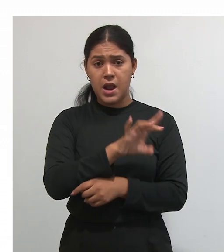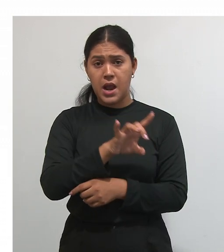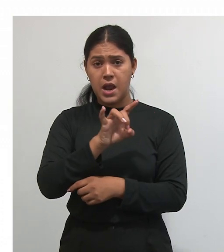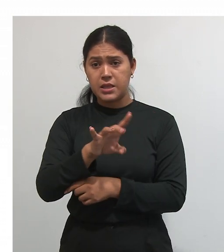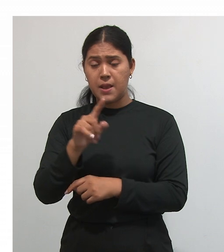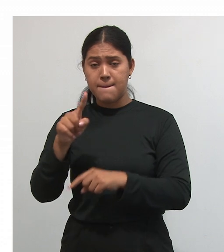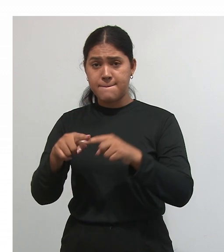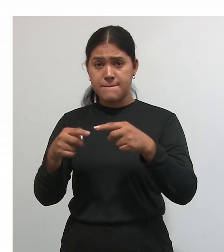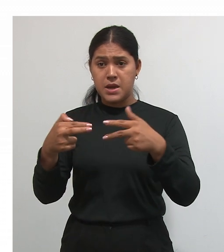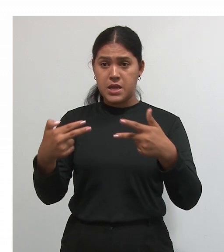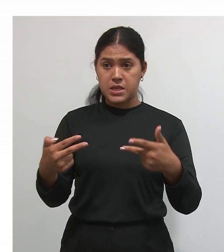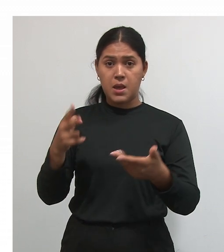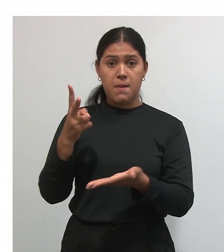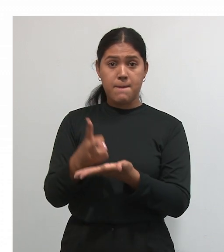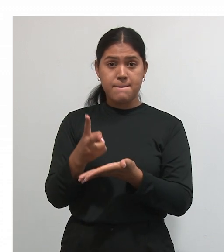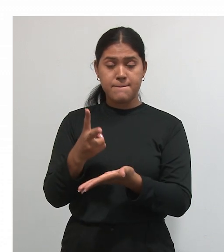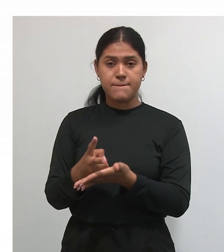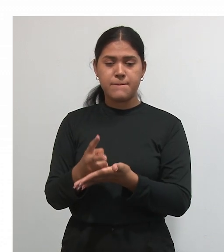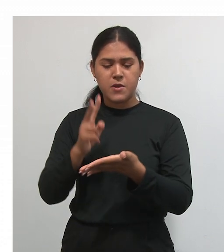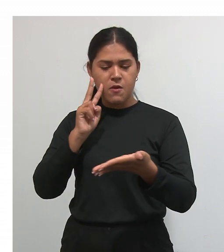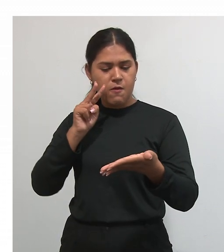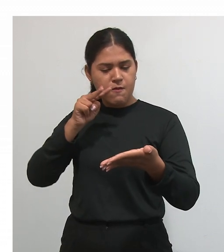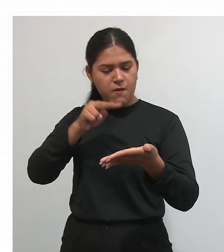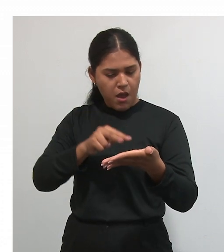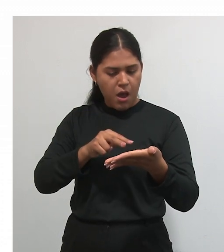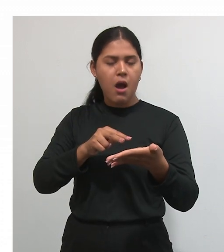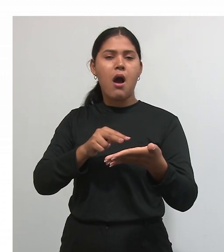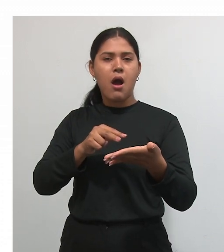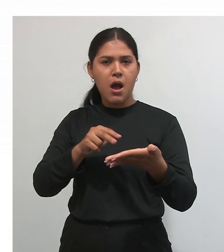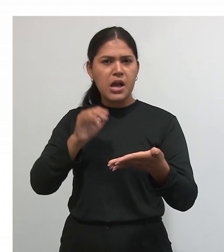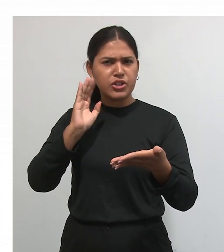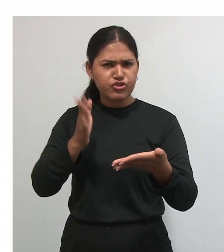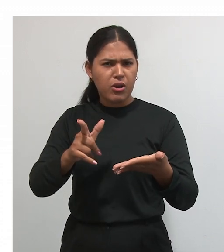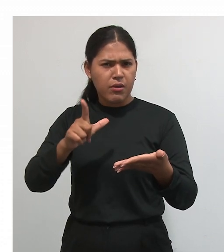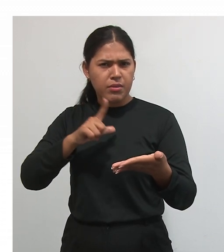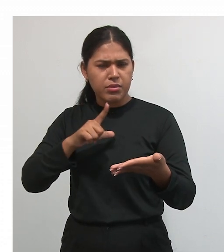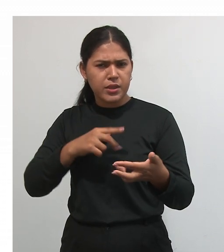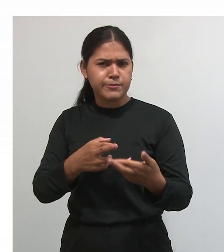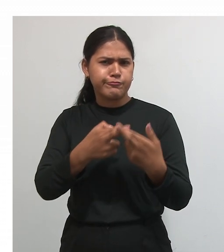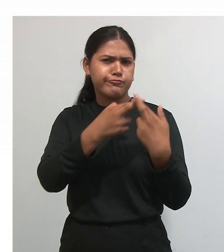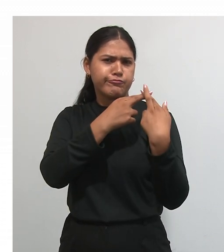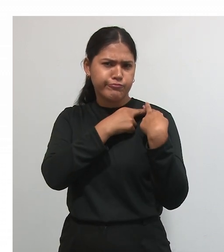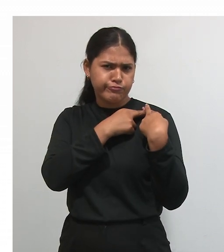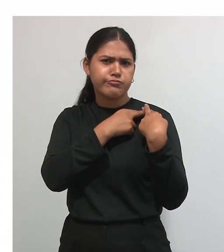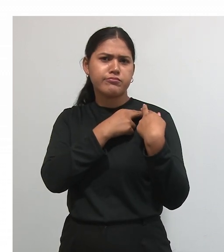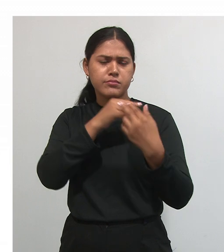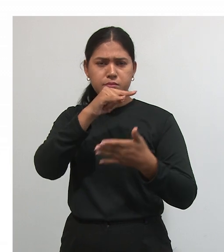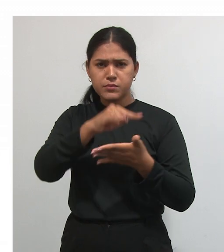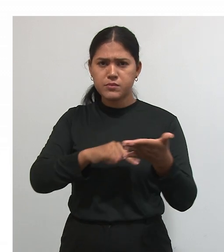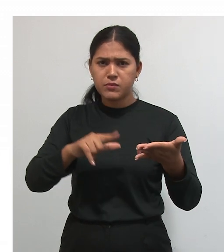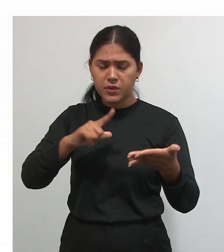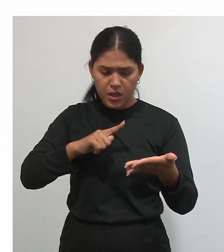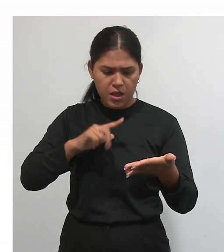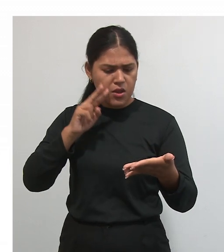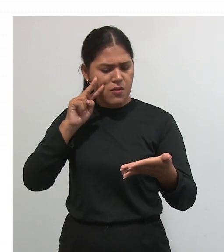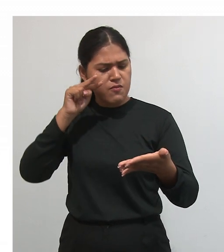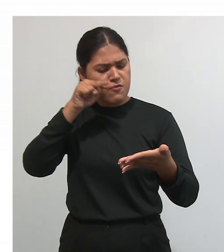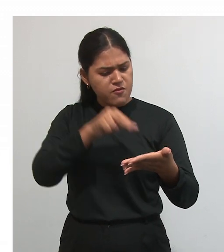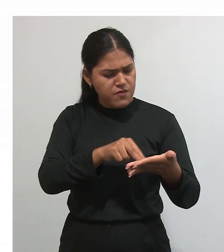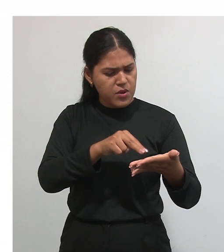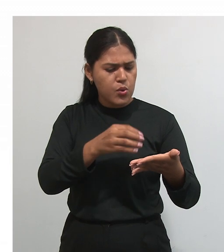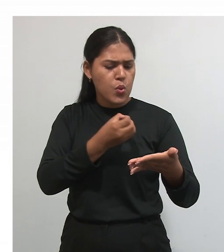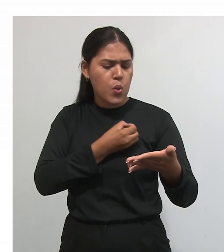materiais, por exemplo, materiais permanentes, vai verificar, ok, esse termo de responsabilidade é da servidora Rucilane e está dizendo aqui